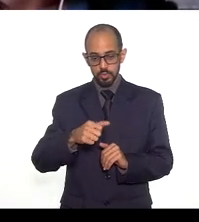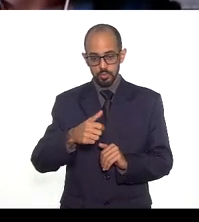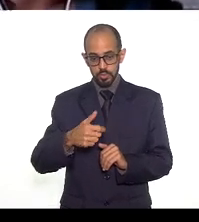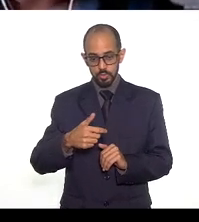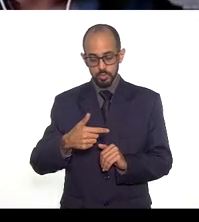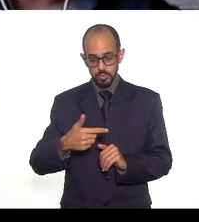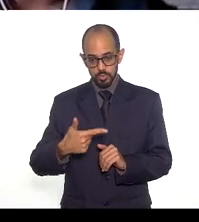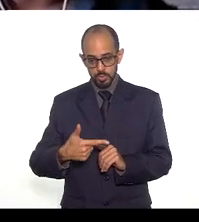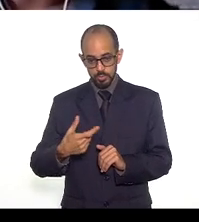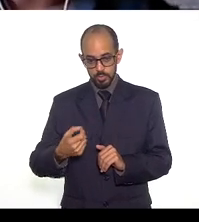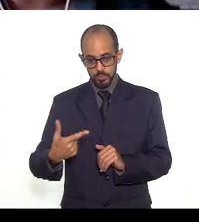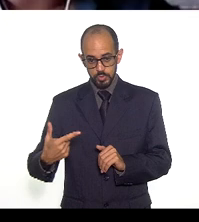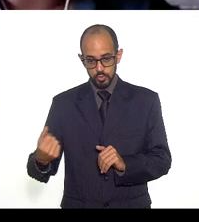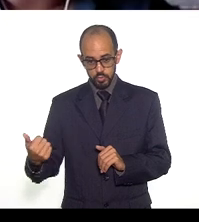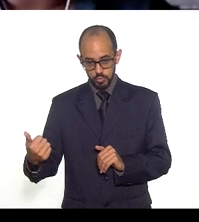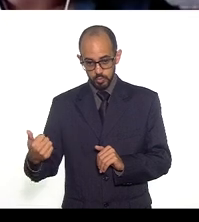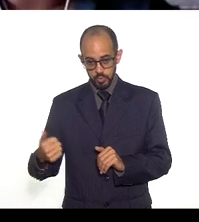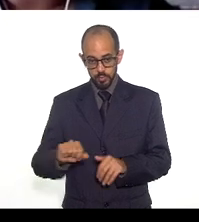Felipe Soares,